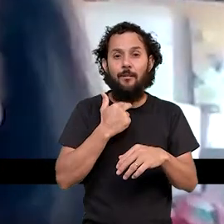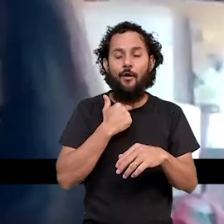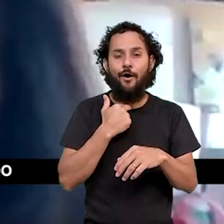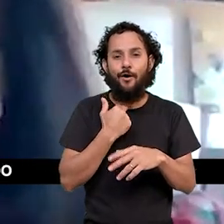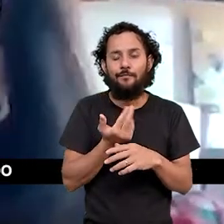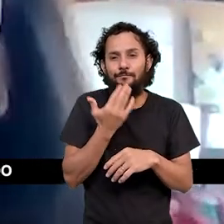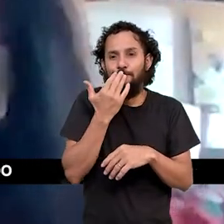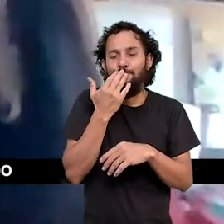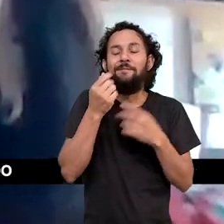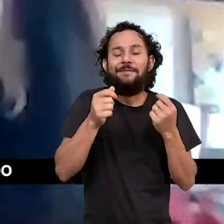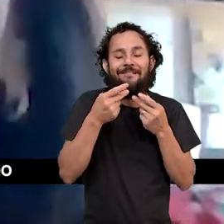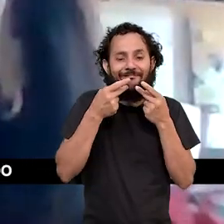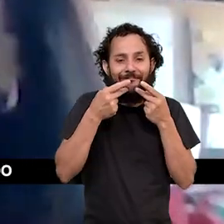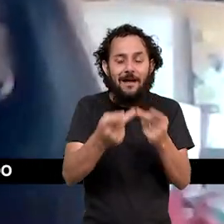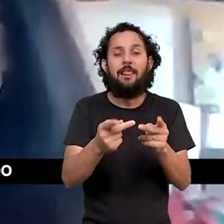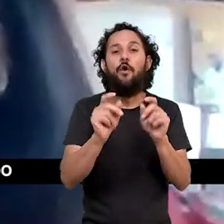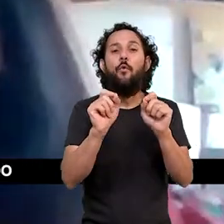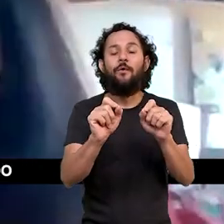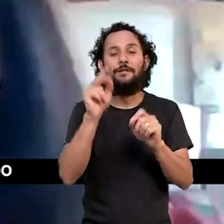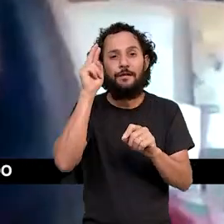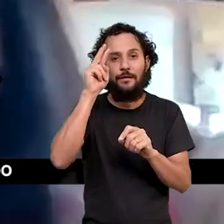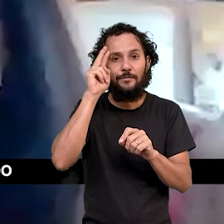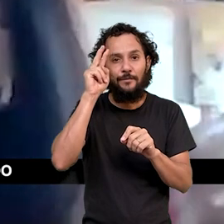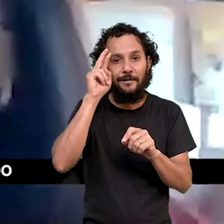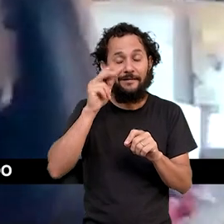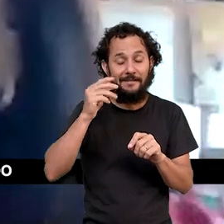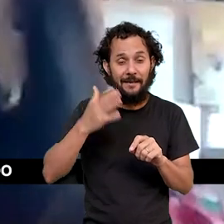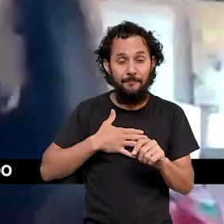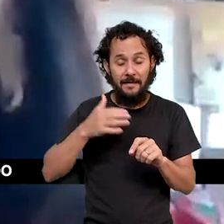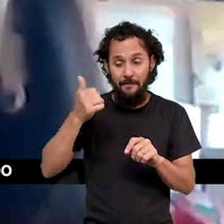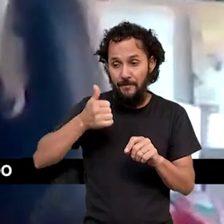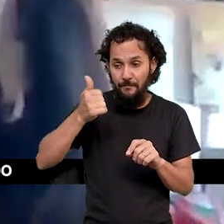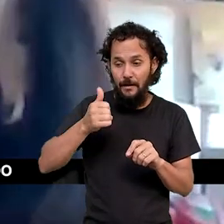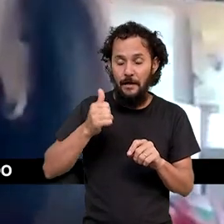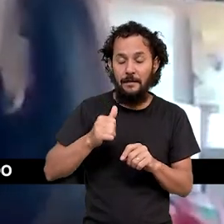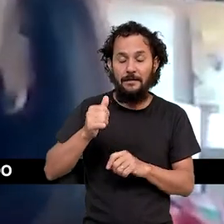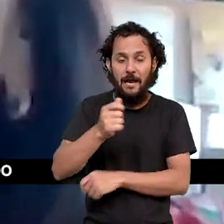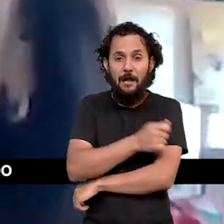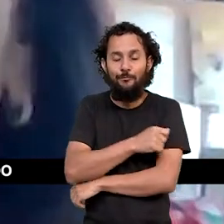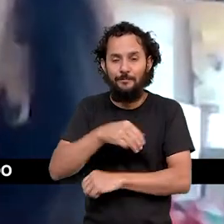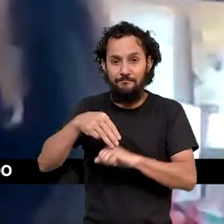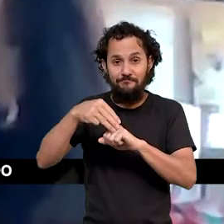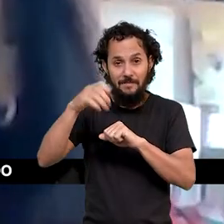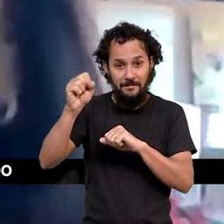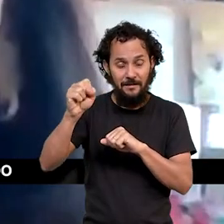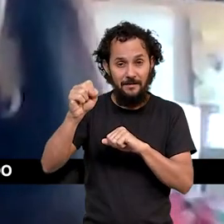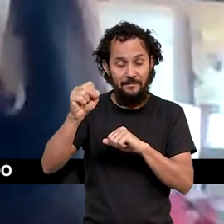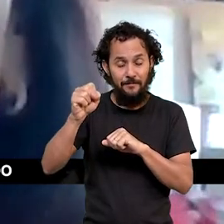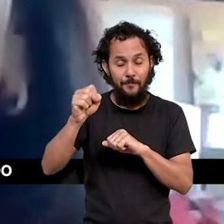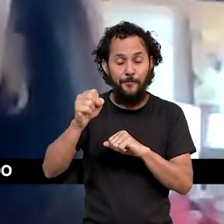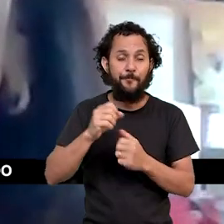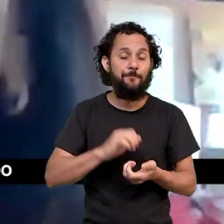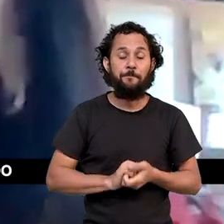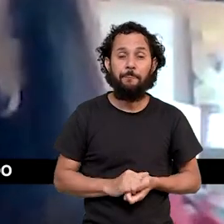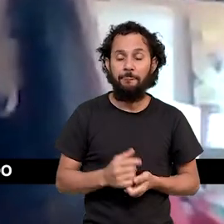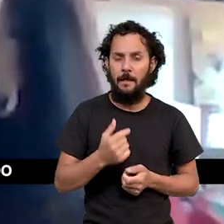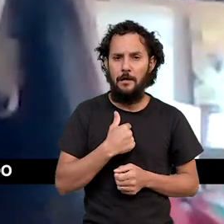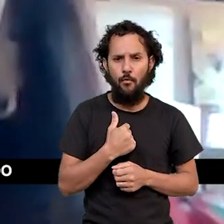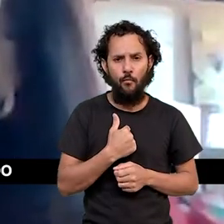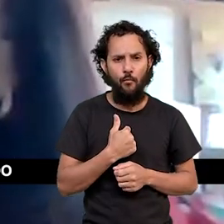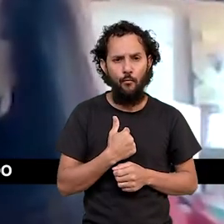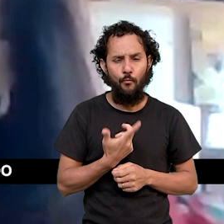posso deixar de falar rapidamente da história da minha primeira orientanda de mestrado.